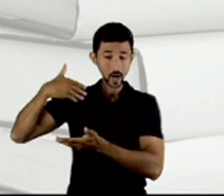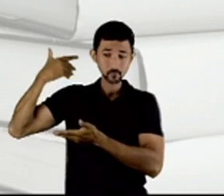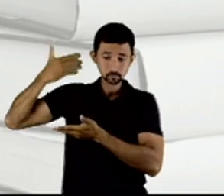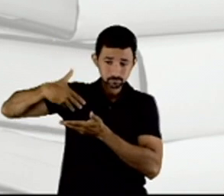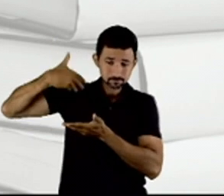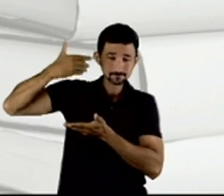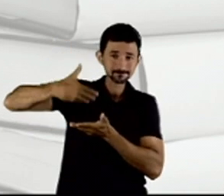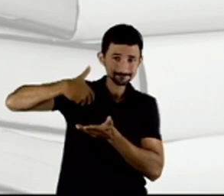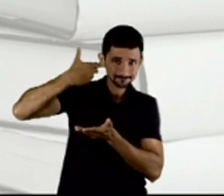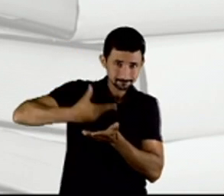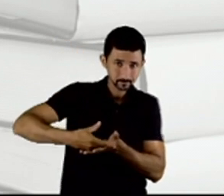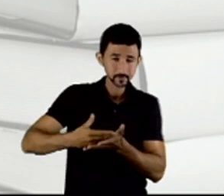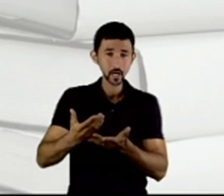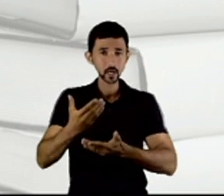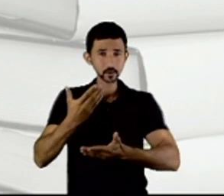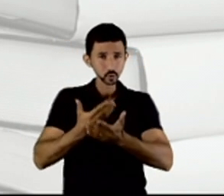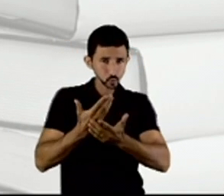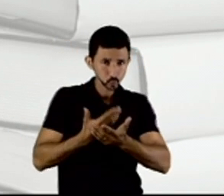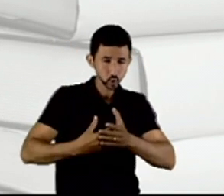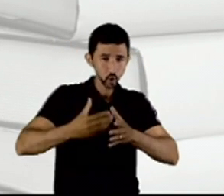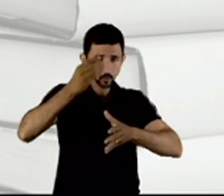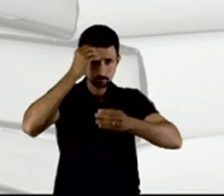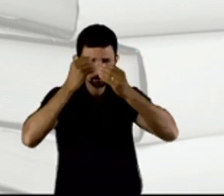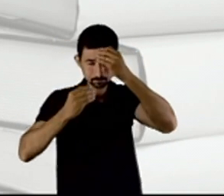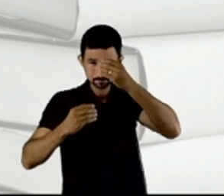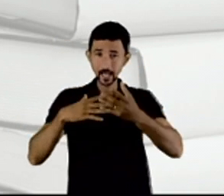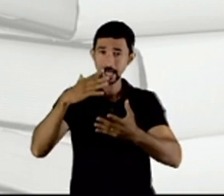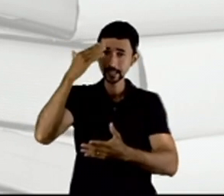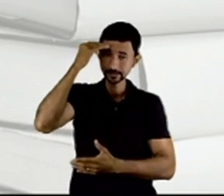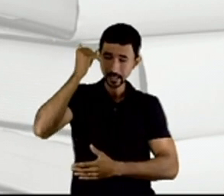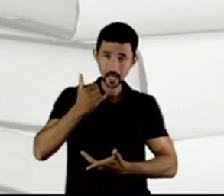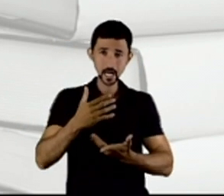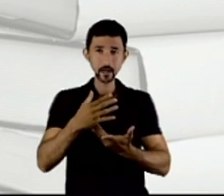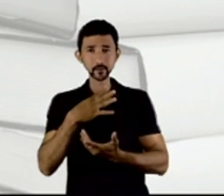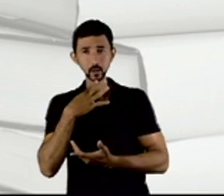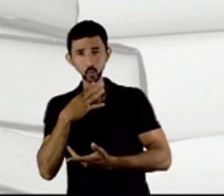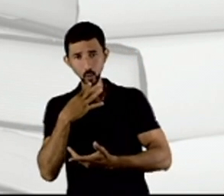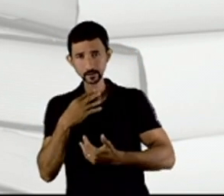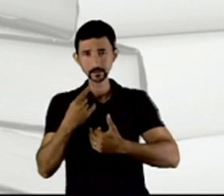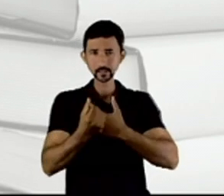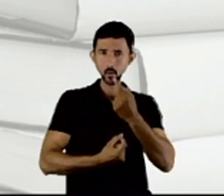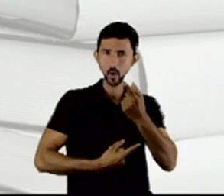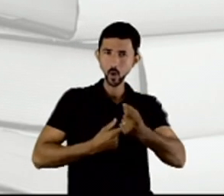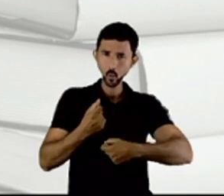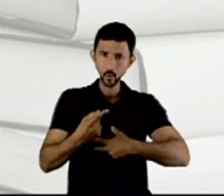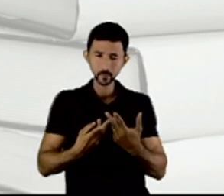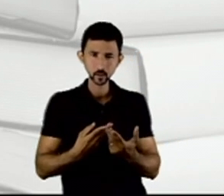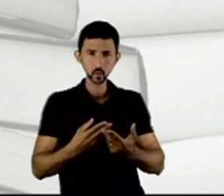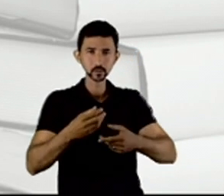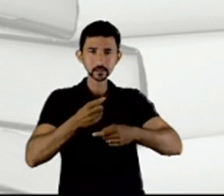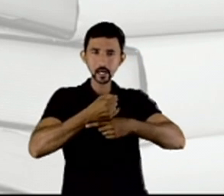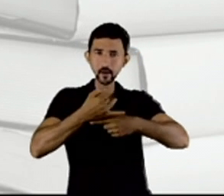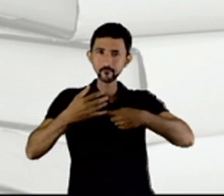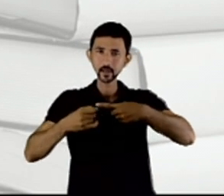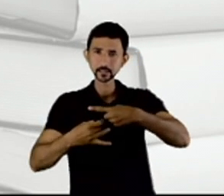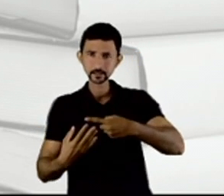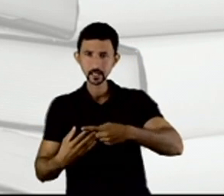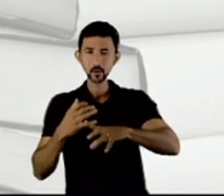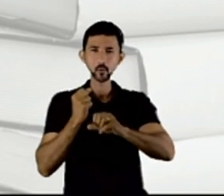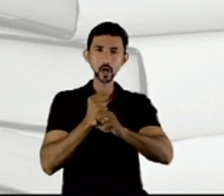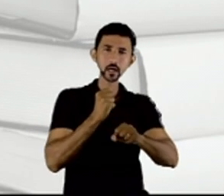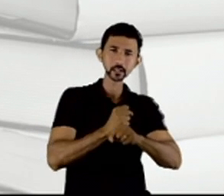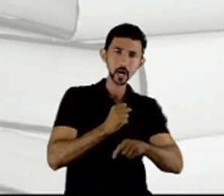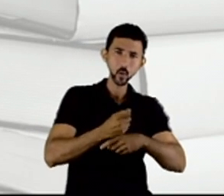já adquiriu algumas habilidades, certo? Alguns procedimentos relacionados a frações, ao cálculo